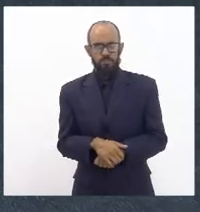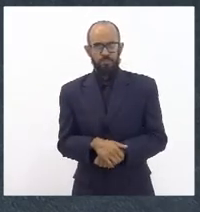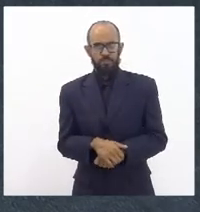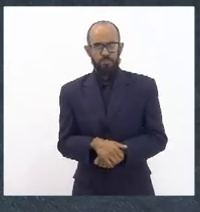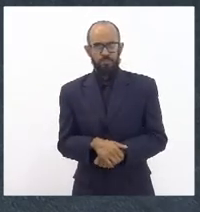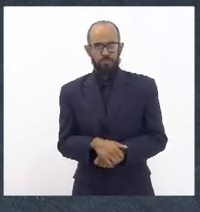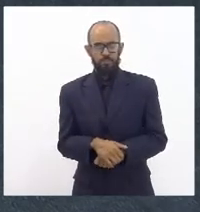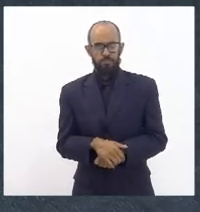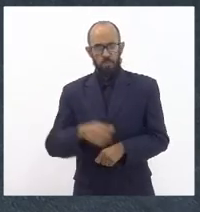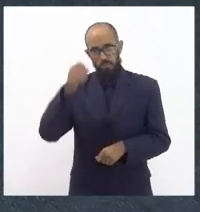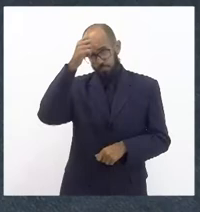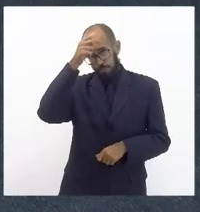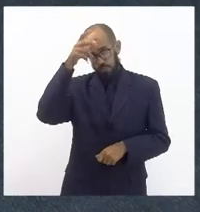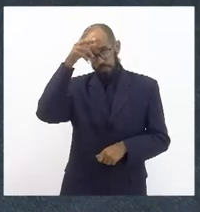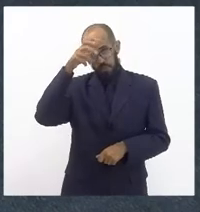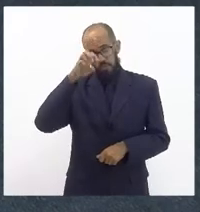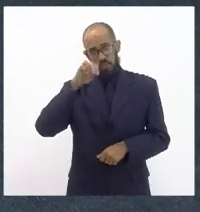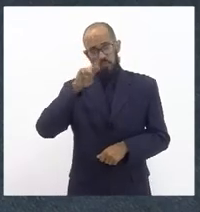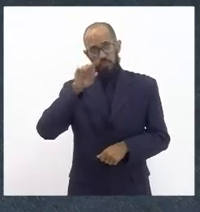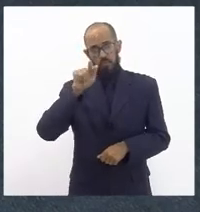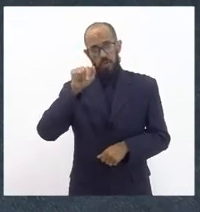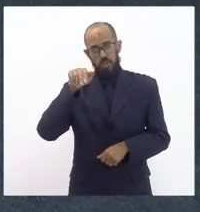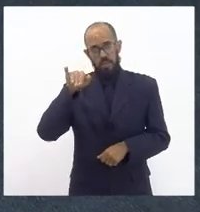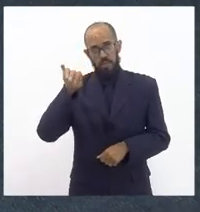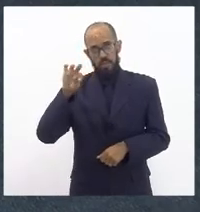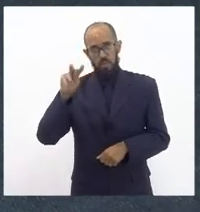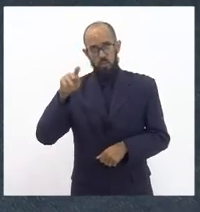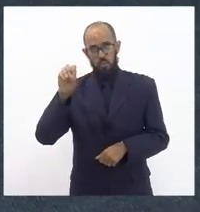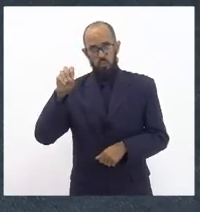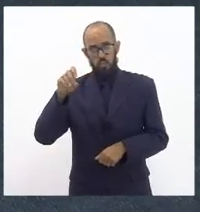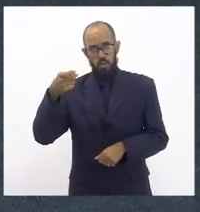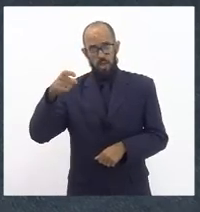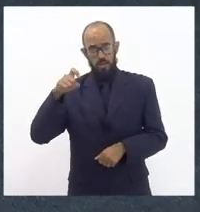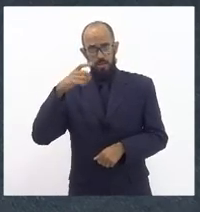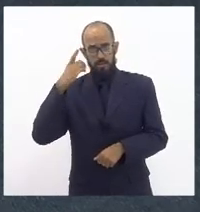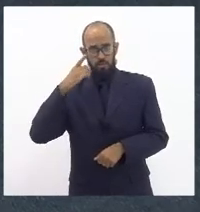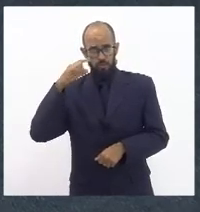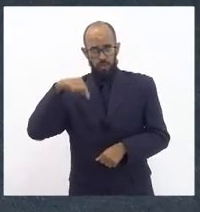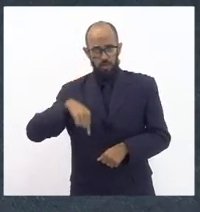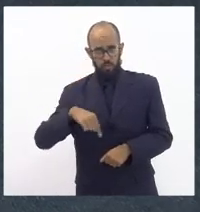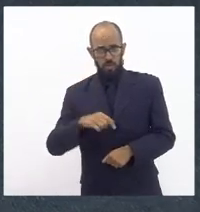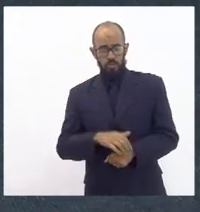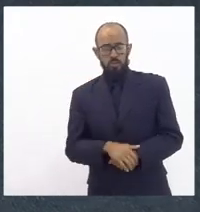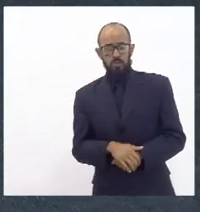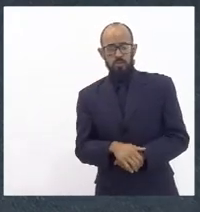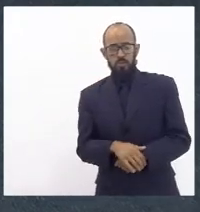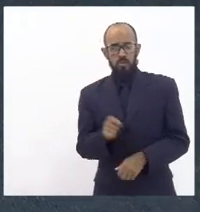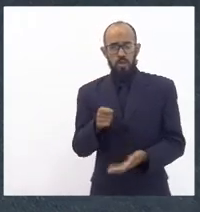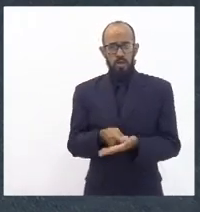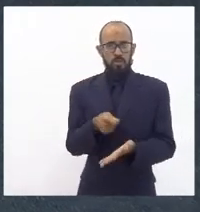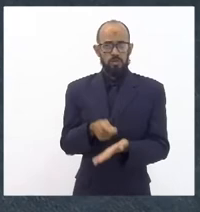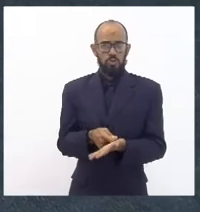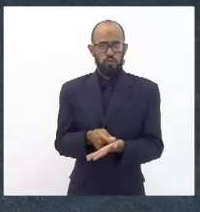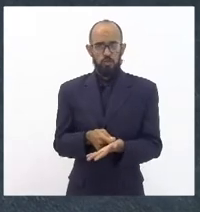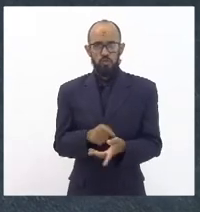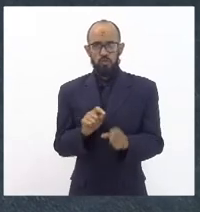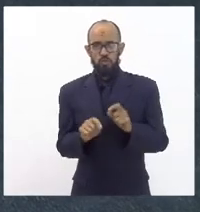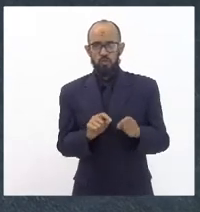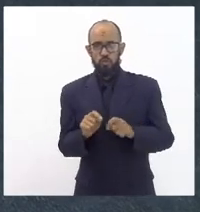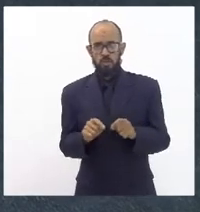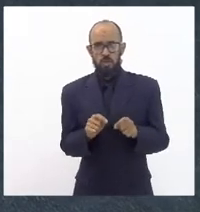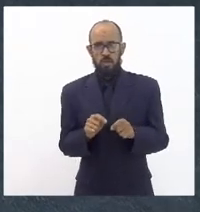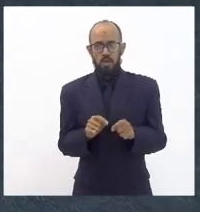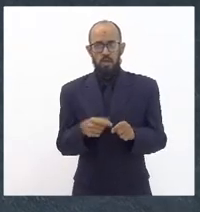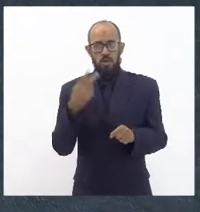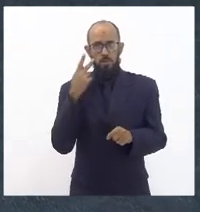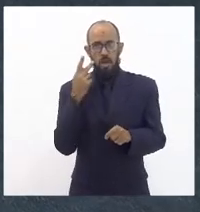prefeito Waguinho foi deputado aqui Tá exigindo realmente que para o